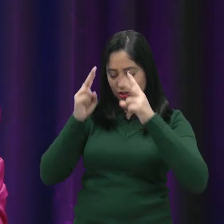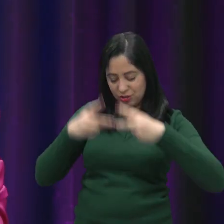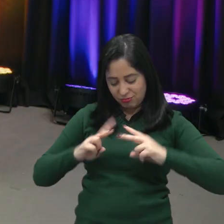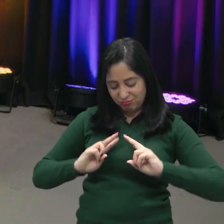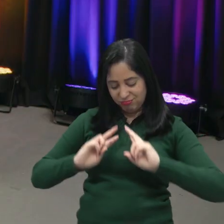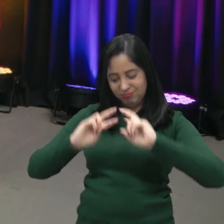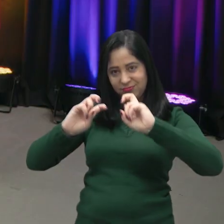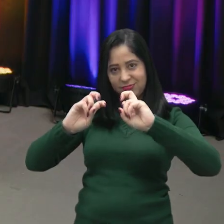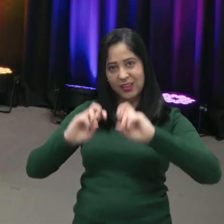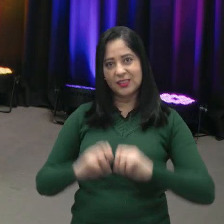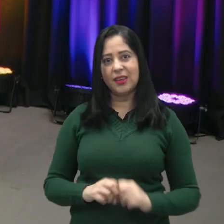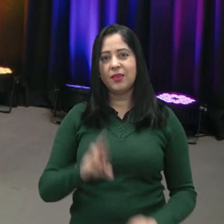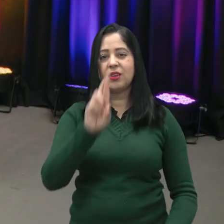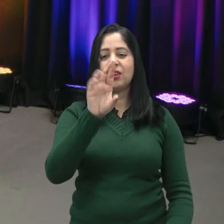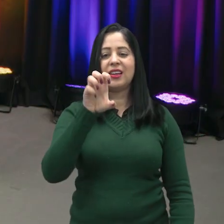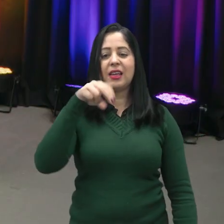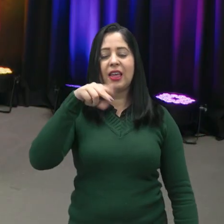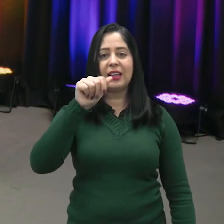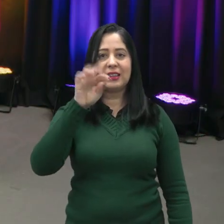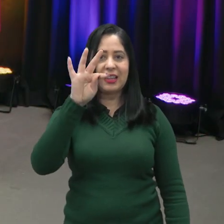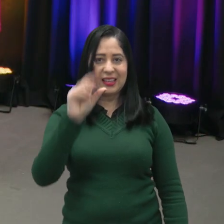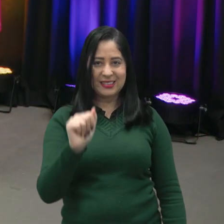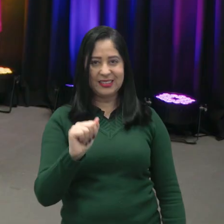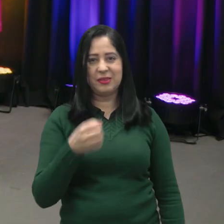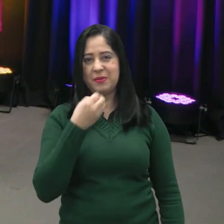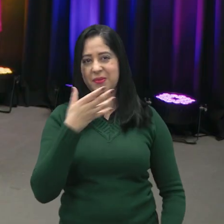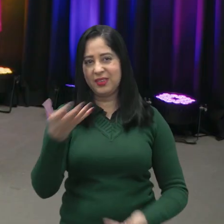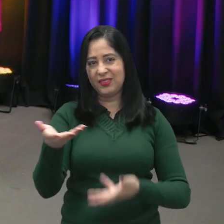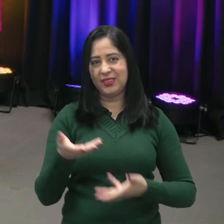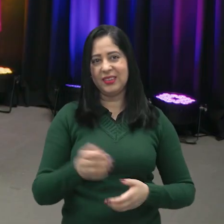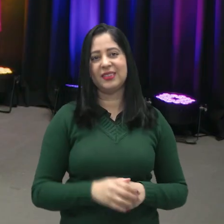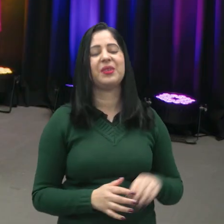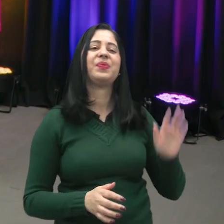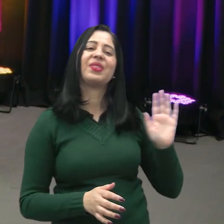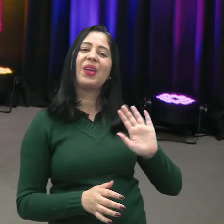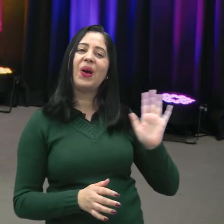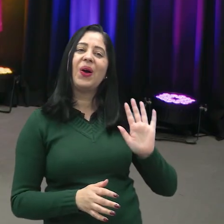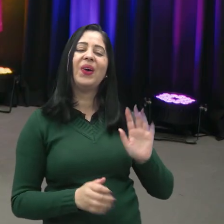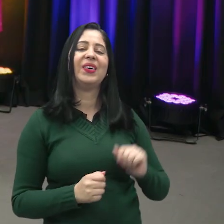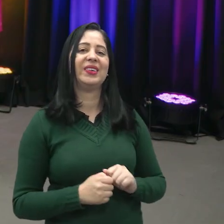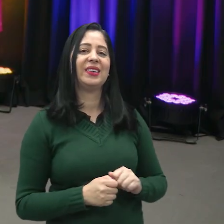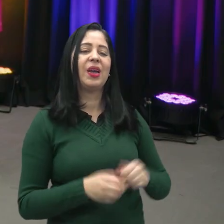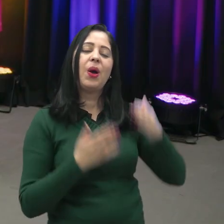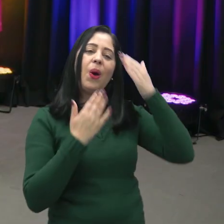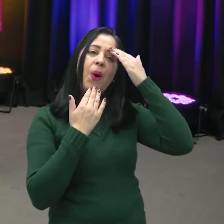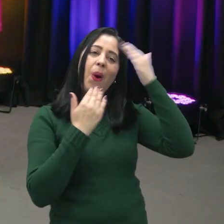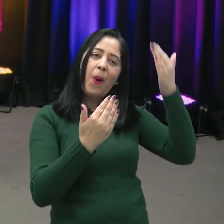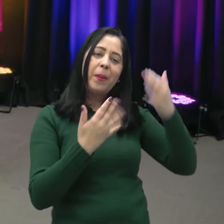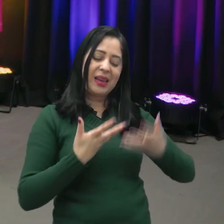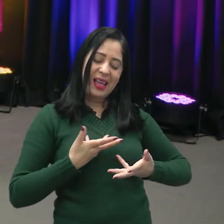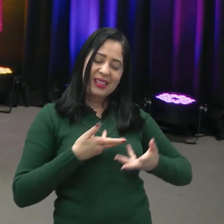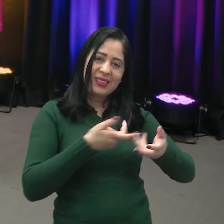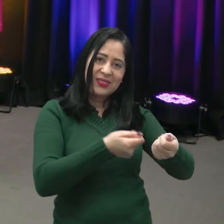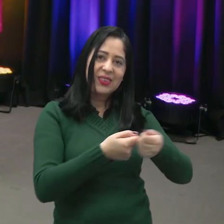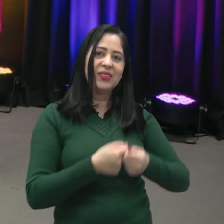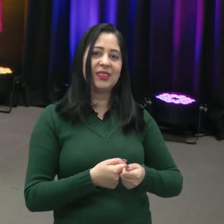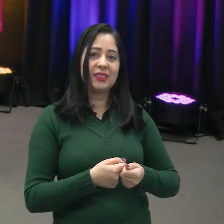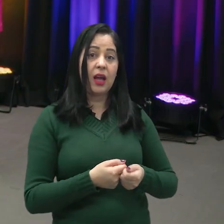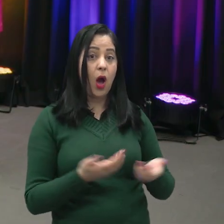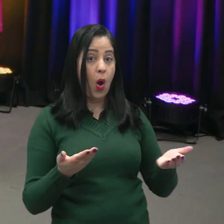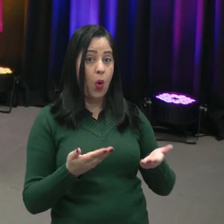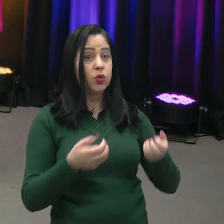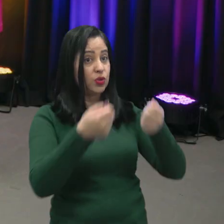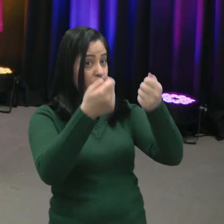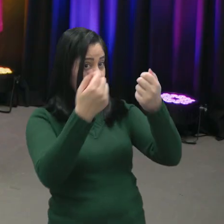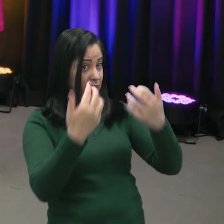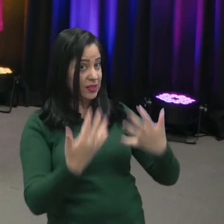bem-vinda. Oi, Pri, eu que agradeço pelo convite, fico muito feliz de poder falar um pouquinho sobre a arte e como ela influencia a